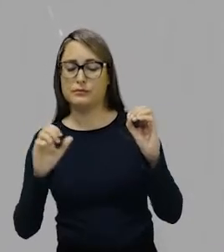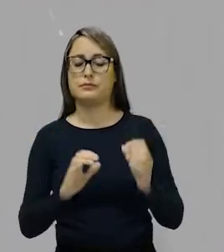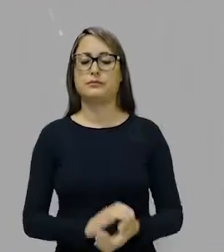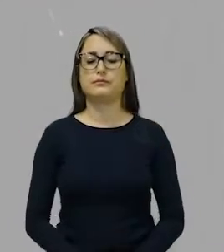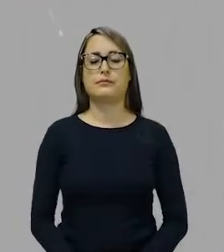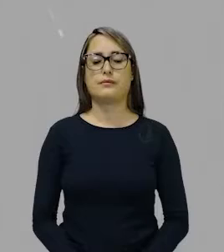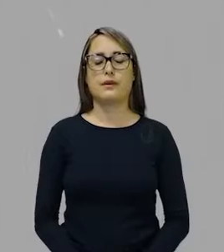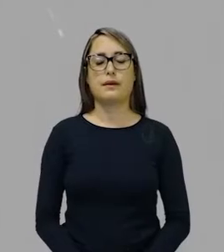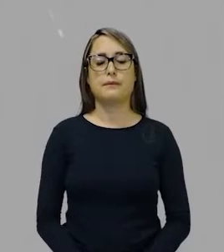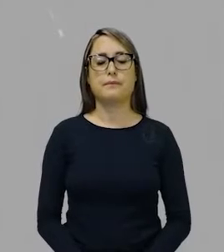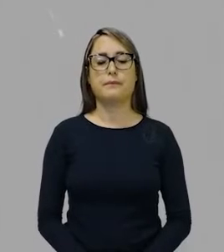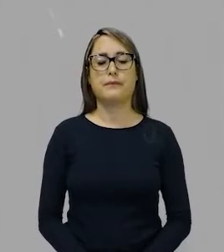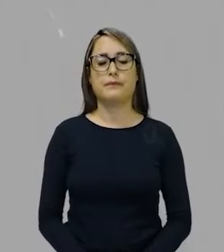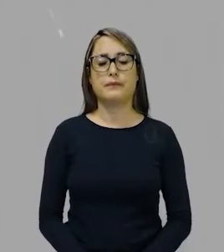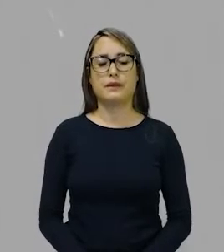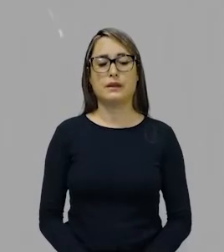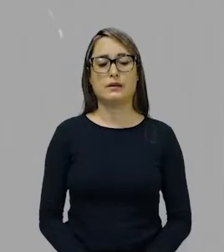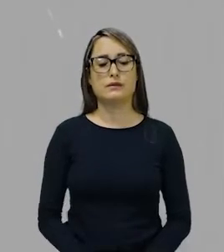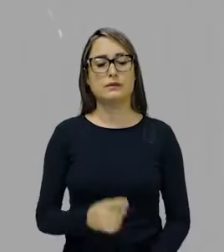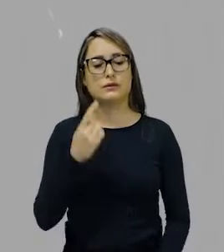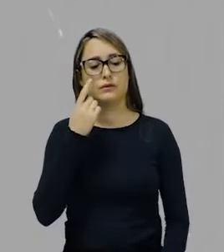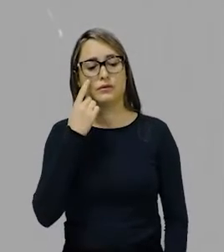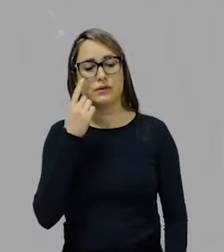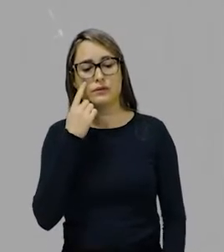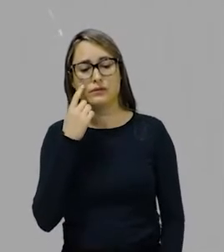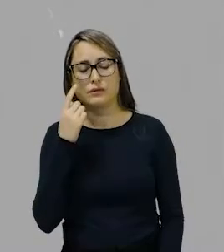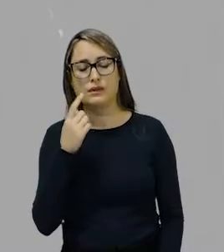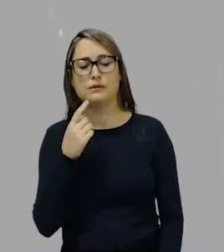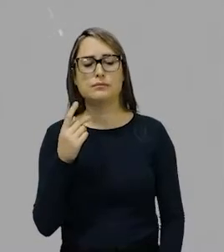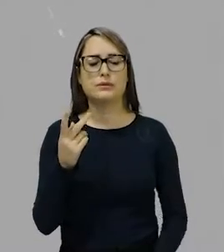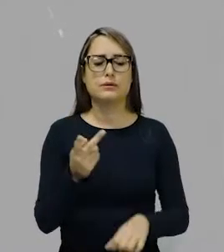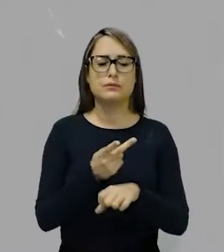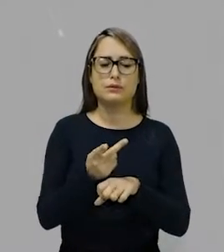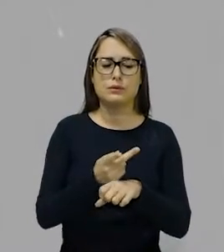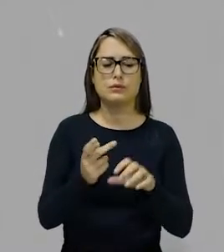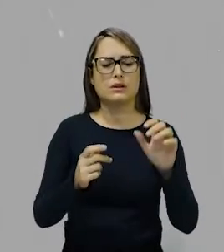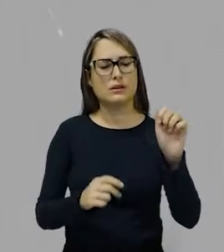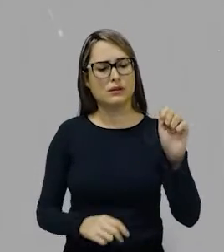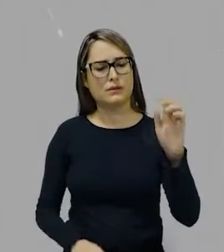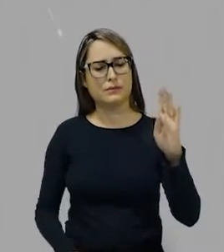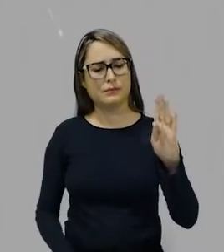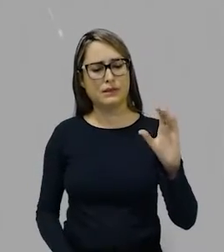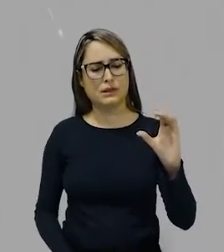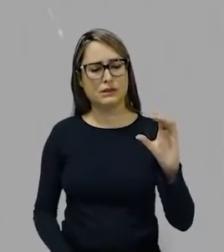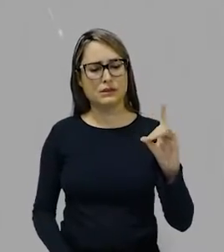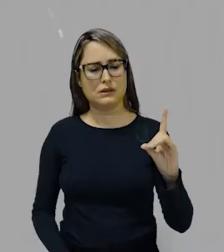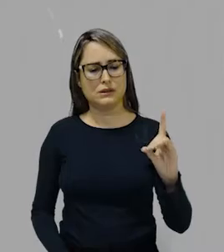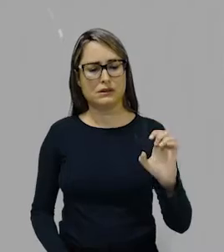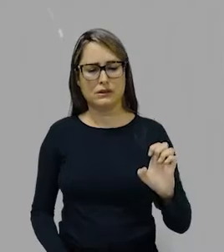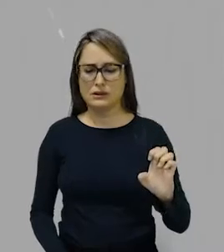basta a gente procurar aqui nas substâncias, nas alternativas, quem tem